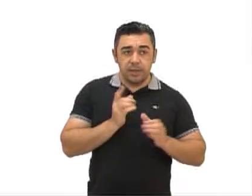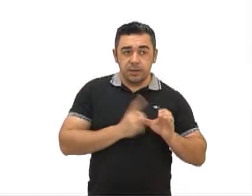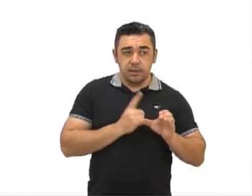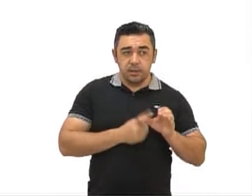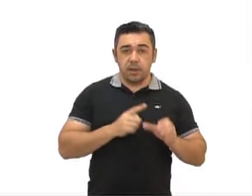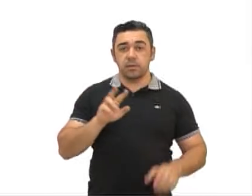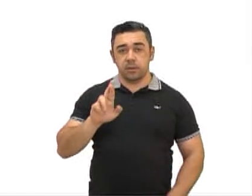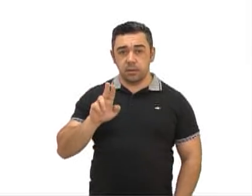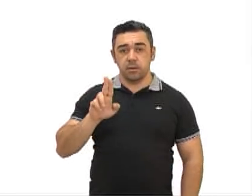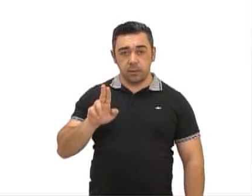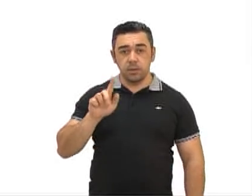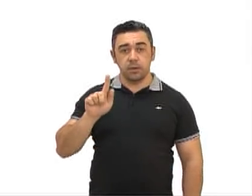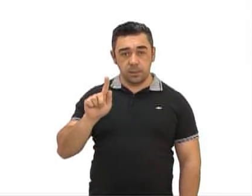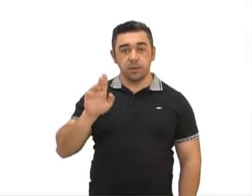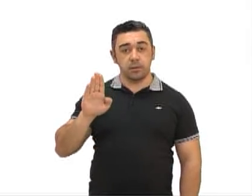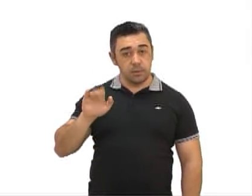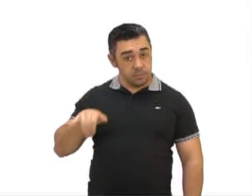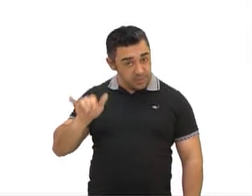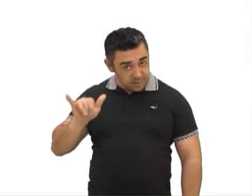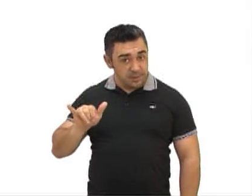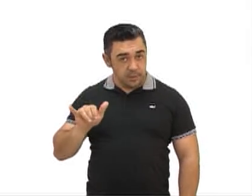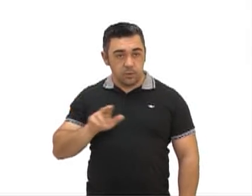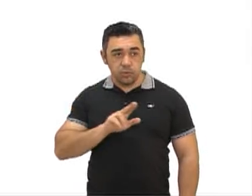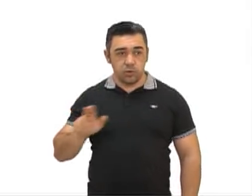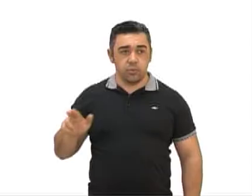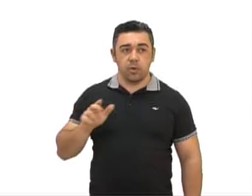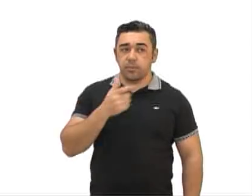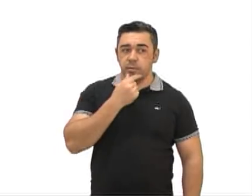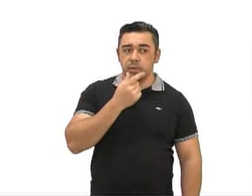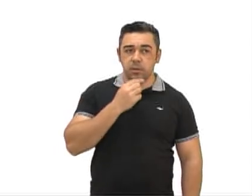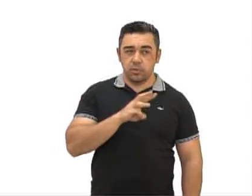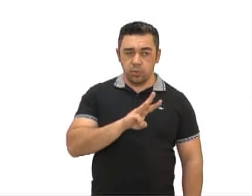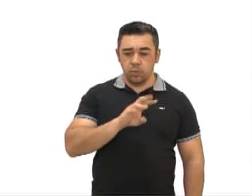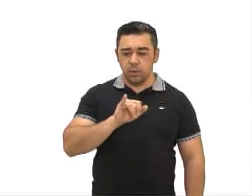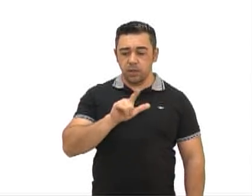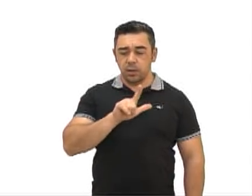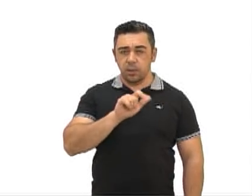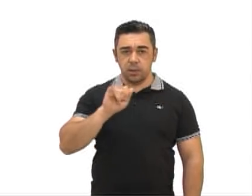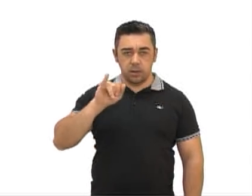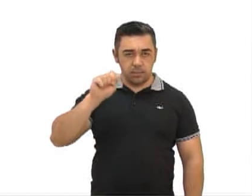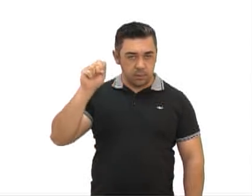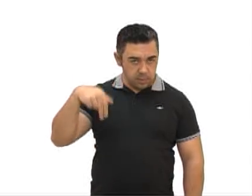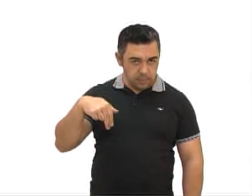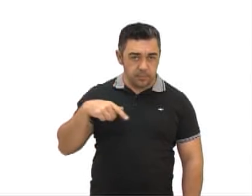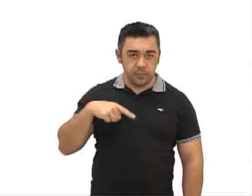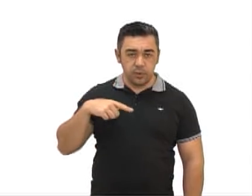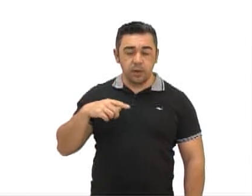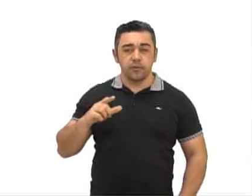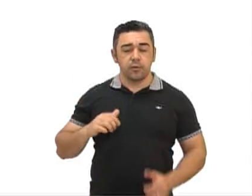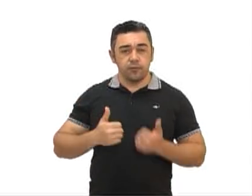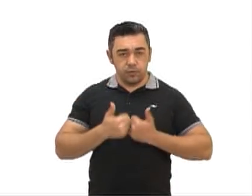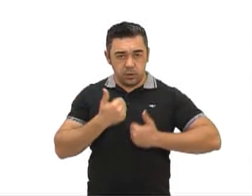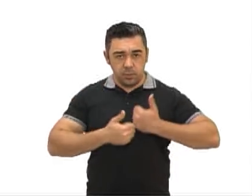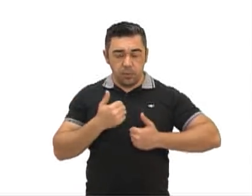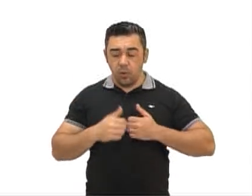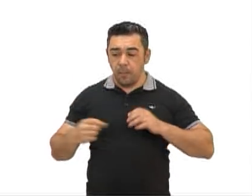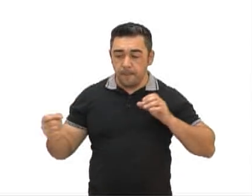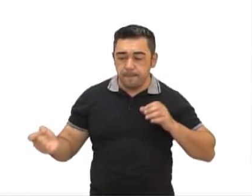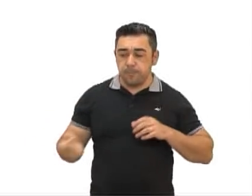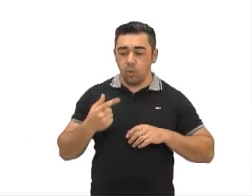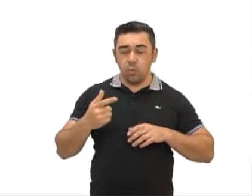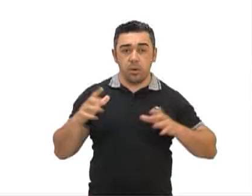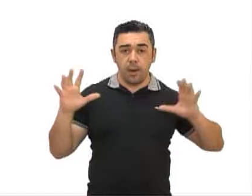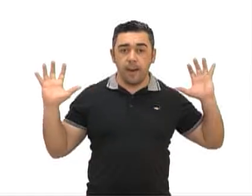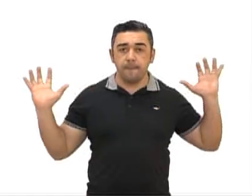na Inglaterra, tá? Chamado William Webb Ellis, teria recebido a bola do jogo com as mãos